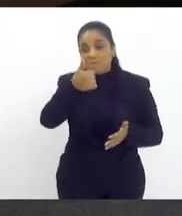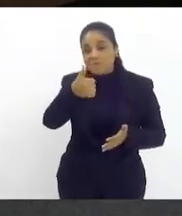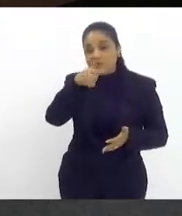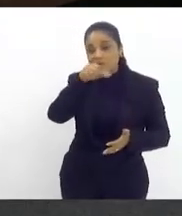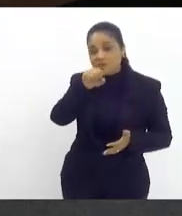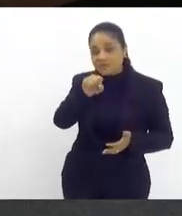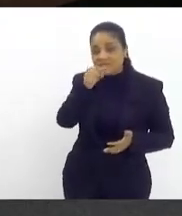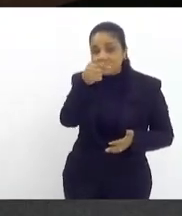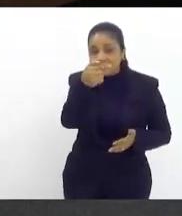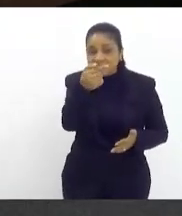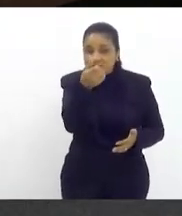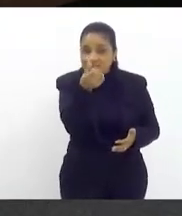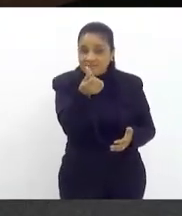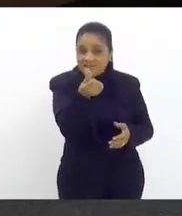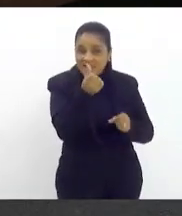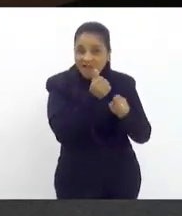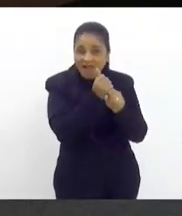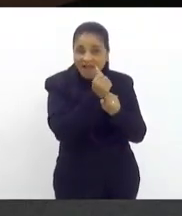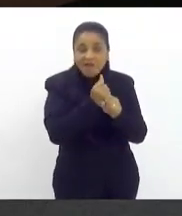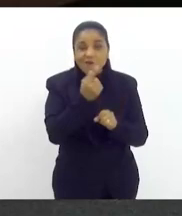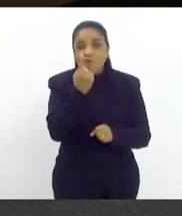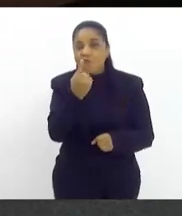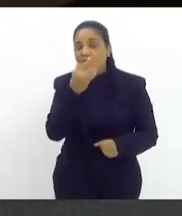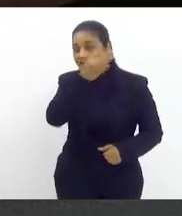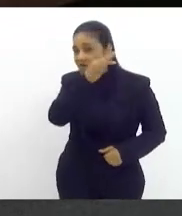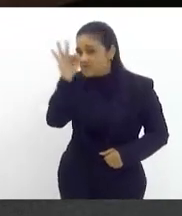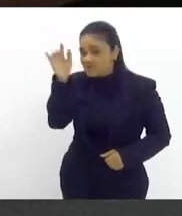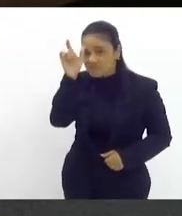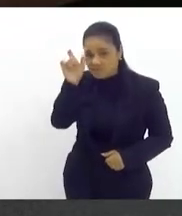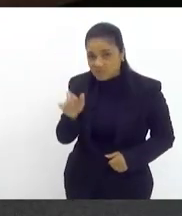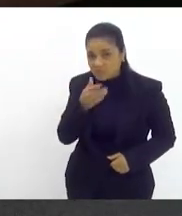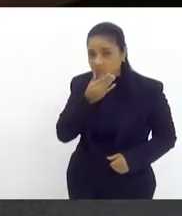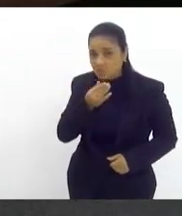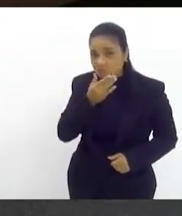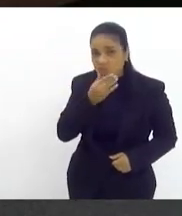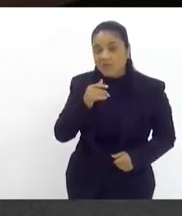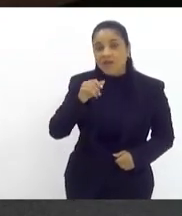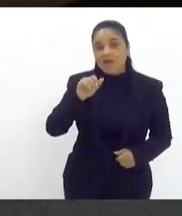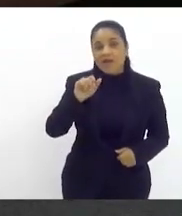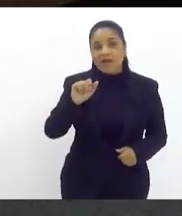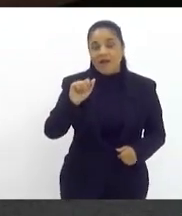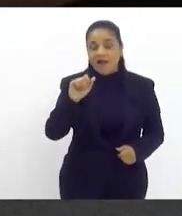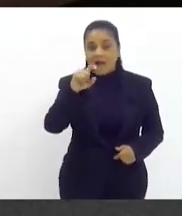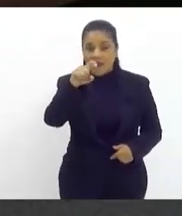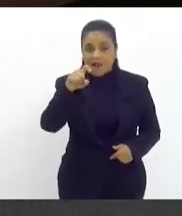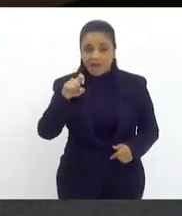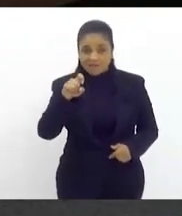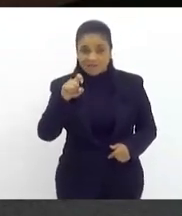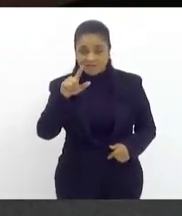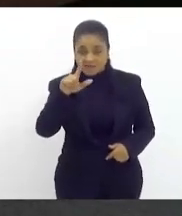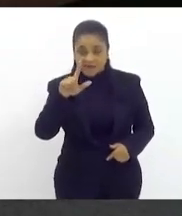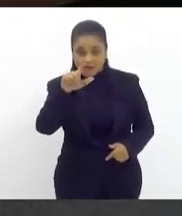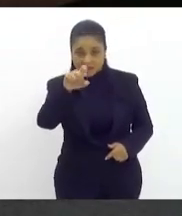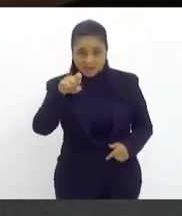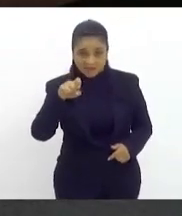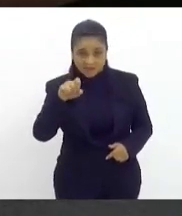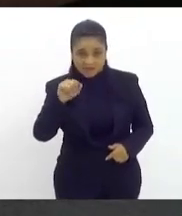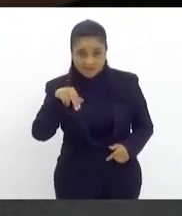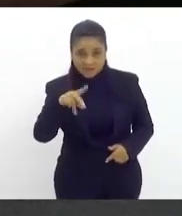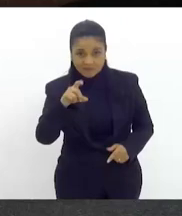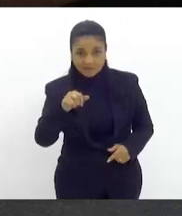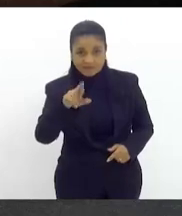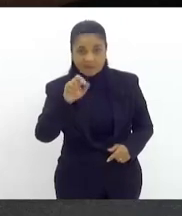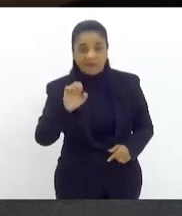1876 um francês Alexei Gari descobriu no Rio da França